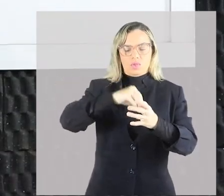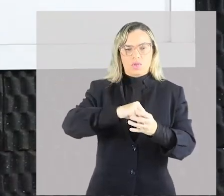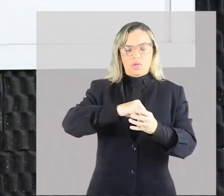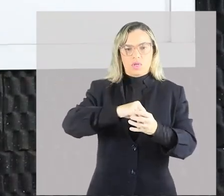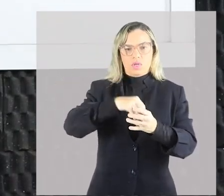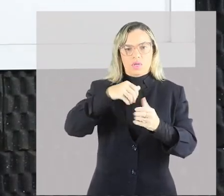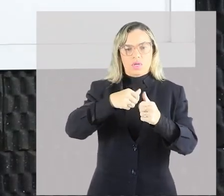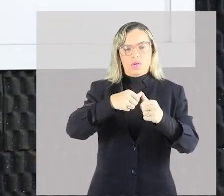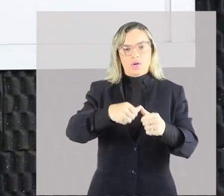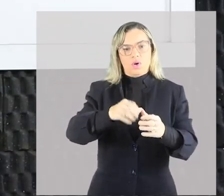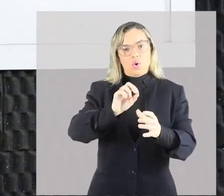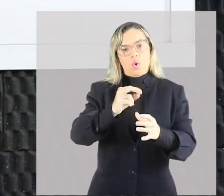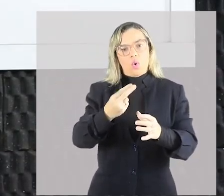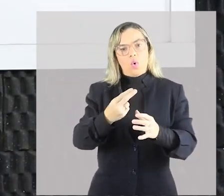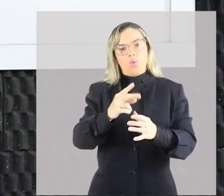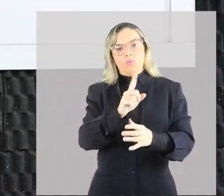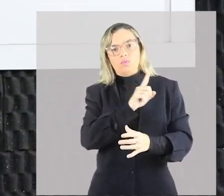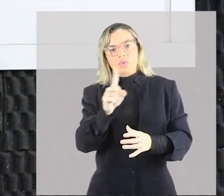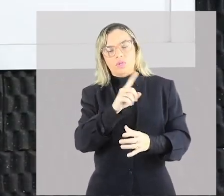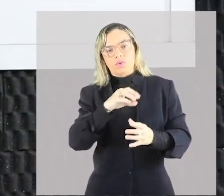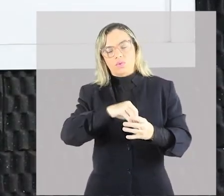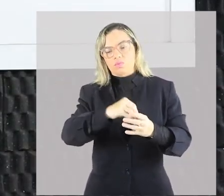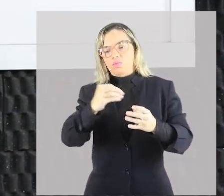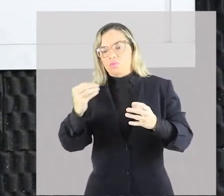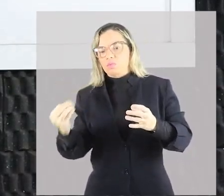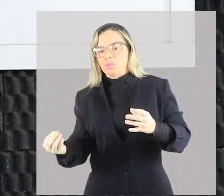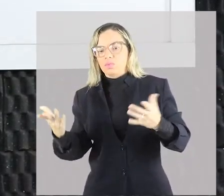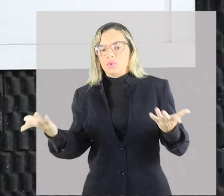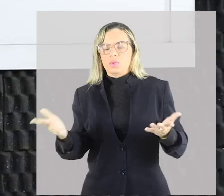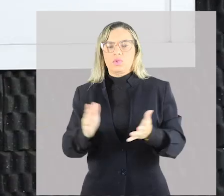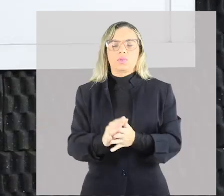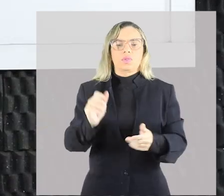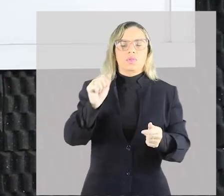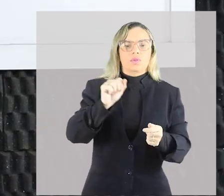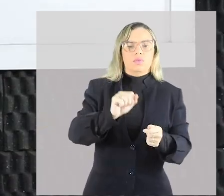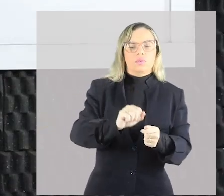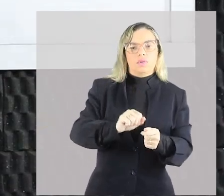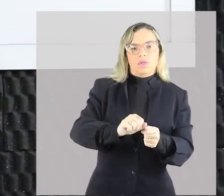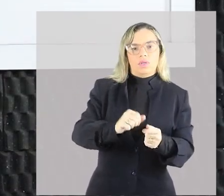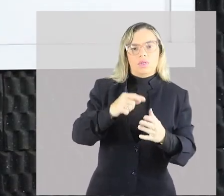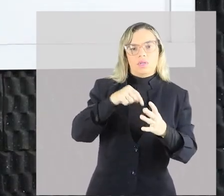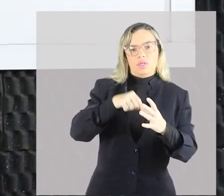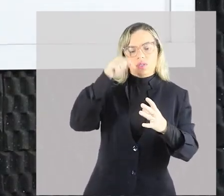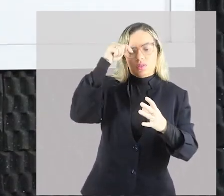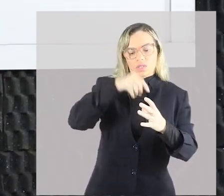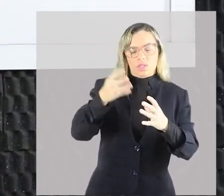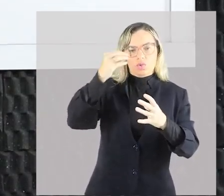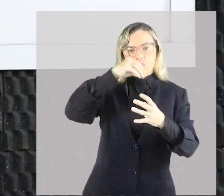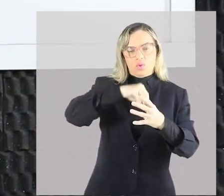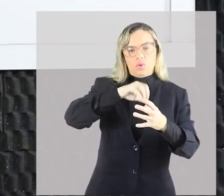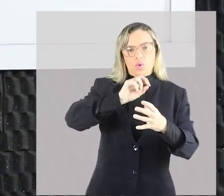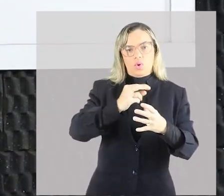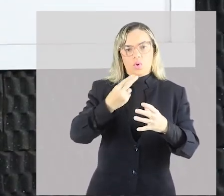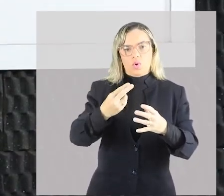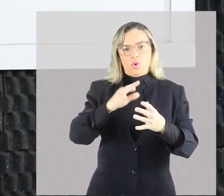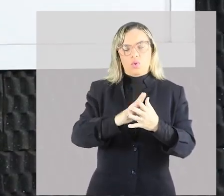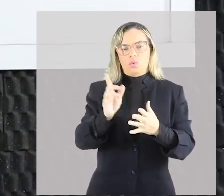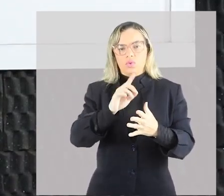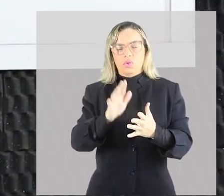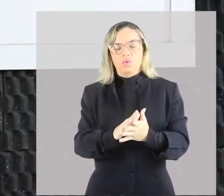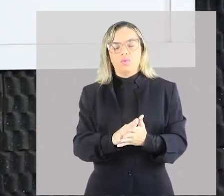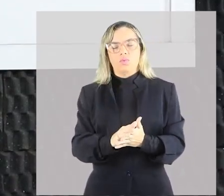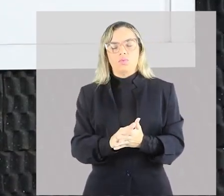não está presente num conjunto. Se ele faz parte e se ele não faz parte do conjunto. Por exemplo, aqui nesse nosso exemplo, a letra